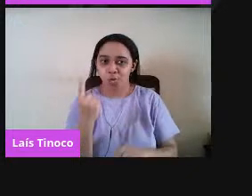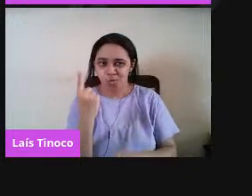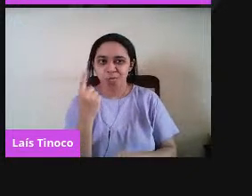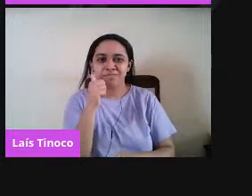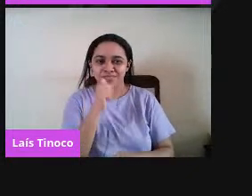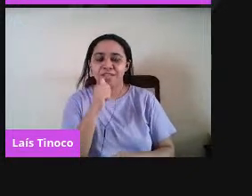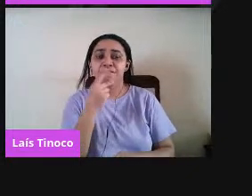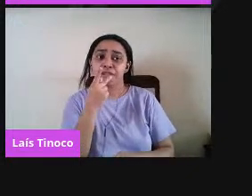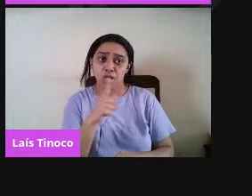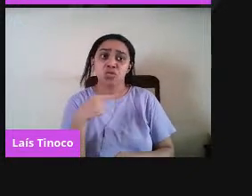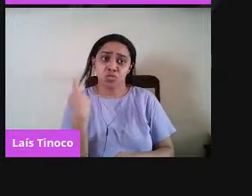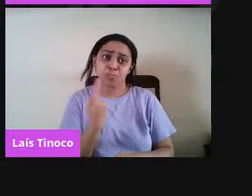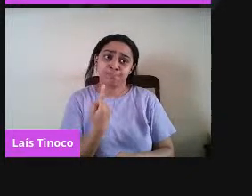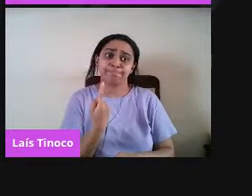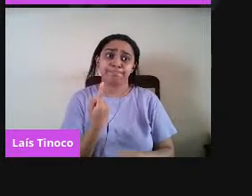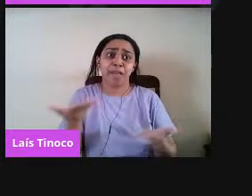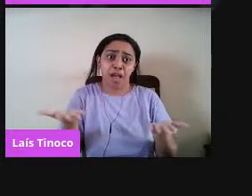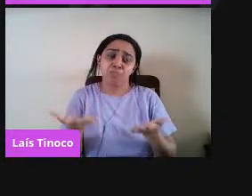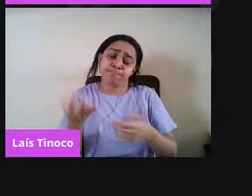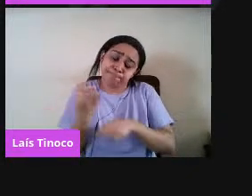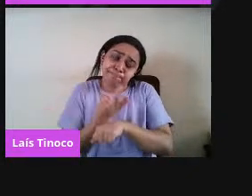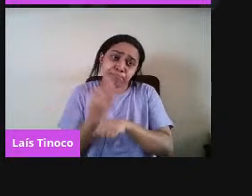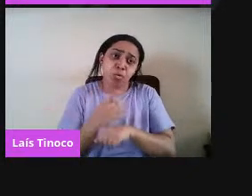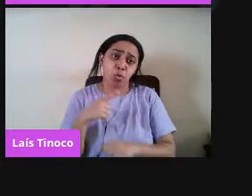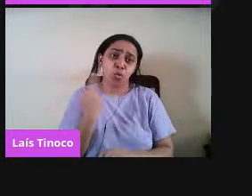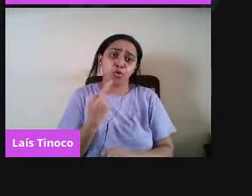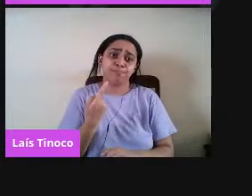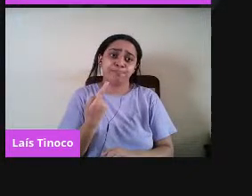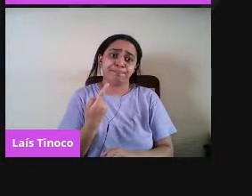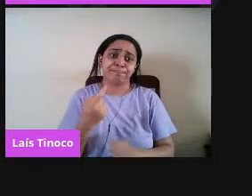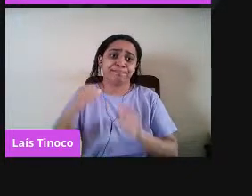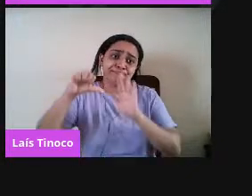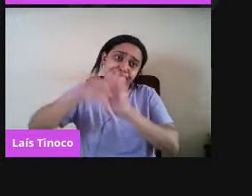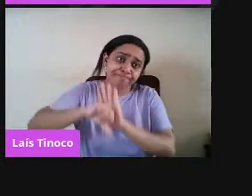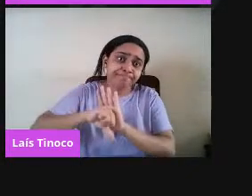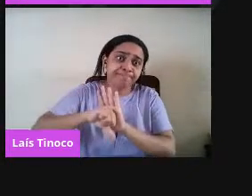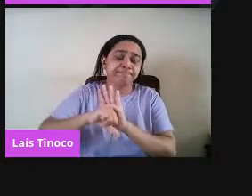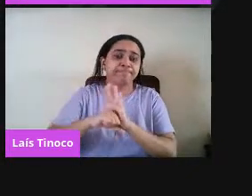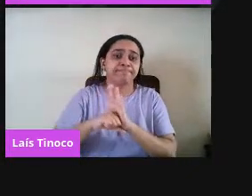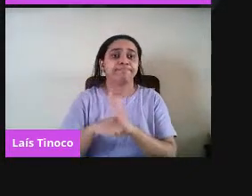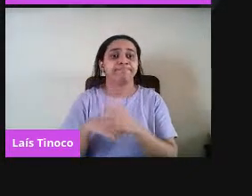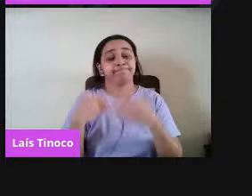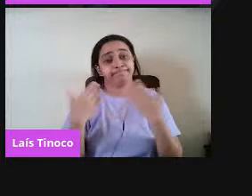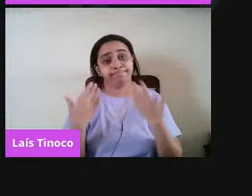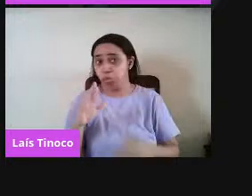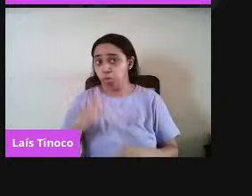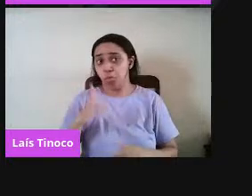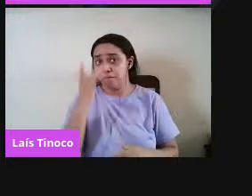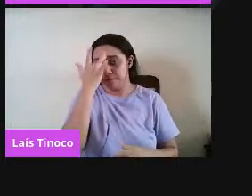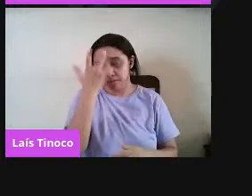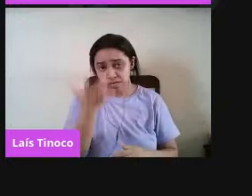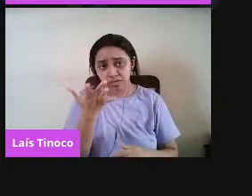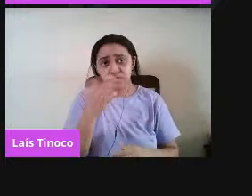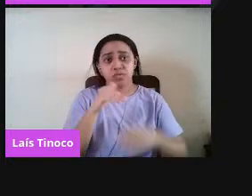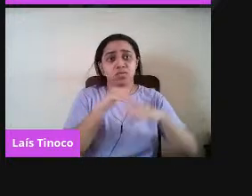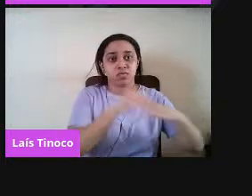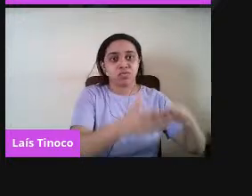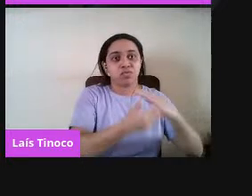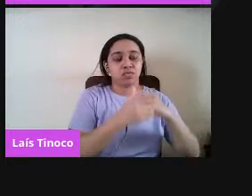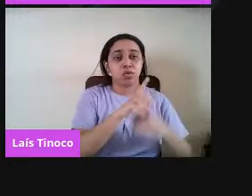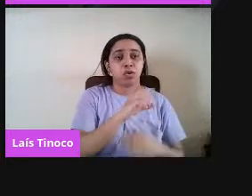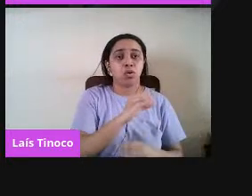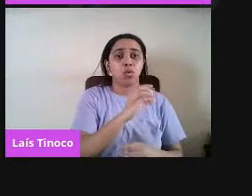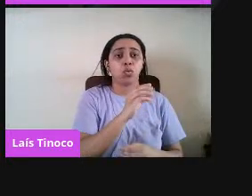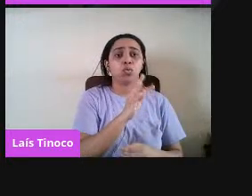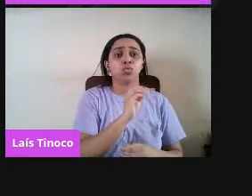mas o que a gente passa aqui não é fácil. Então, o locutor enunciador primeiro remete esse enunciado com ironia